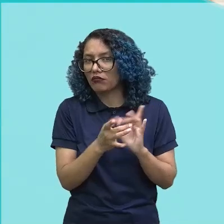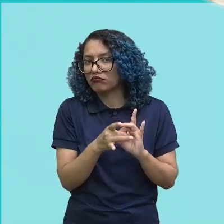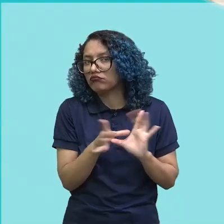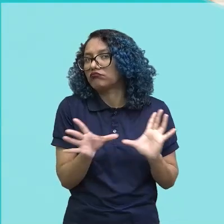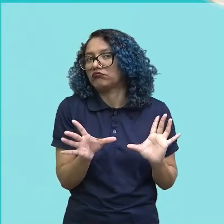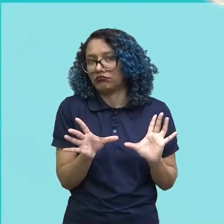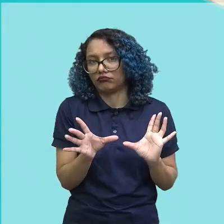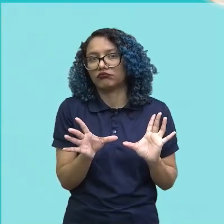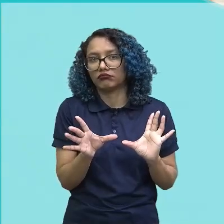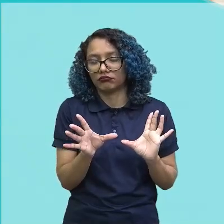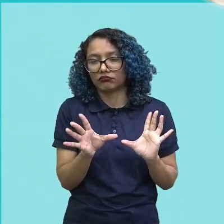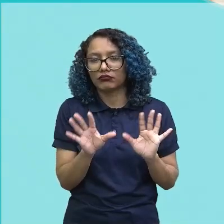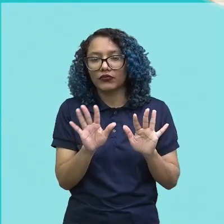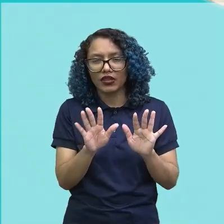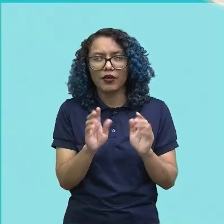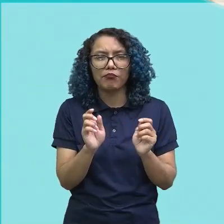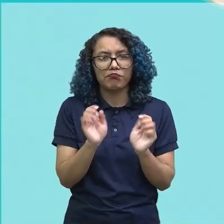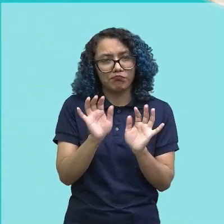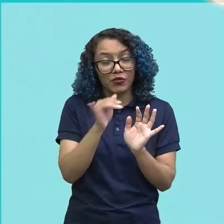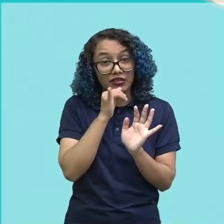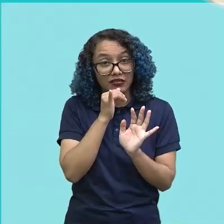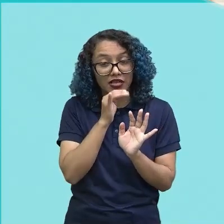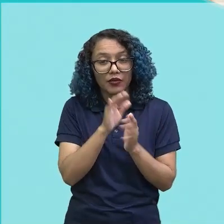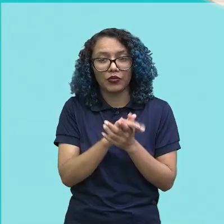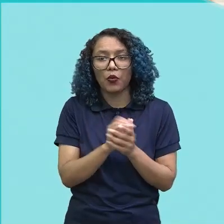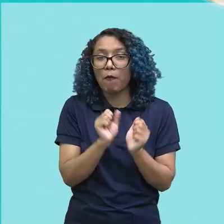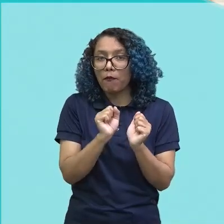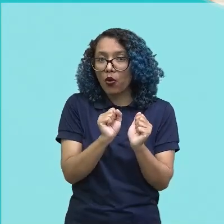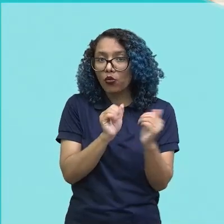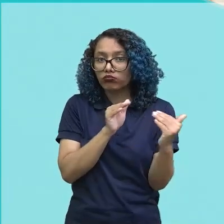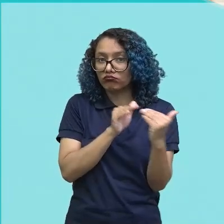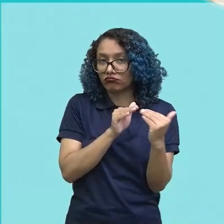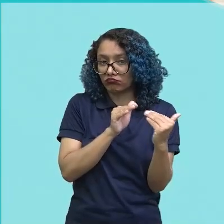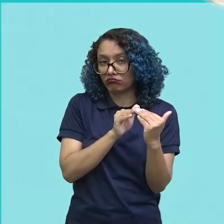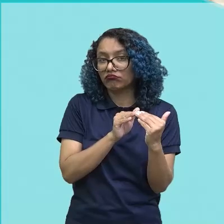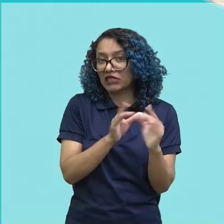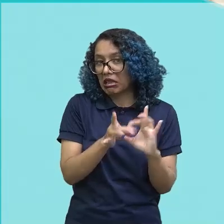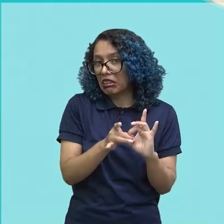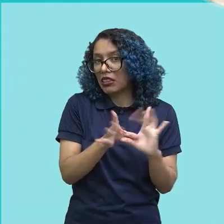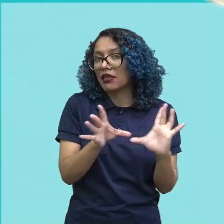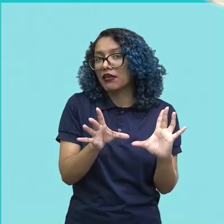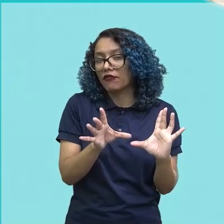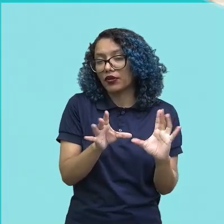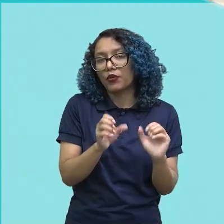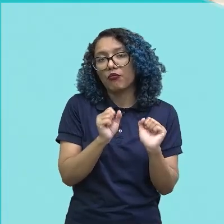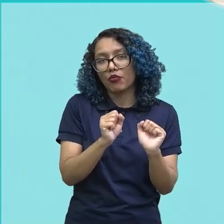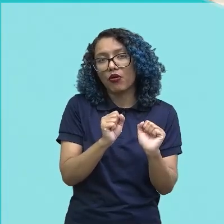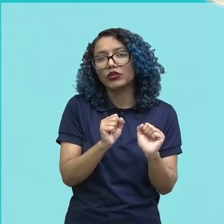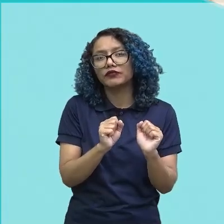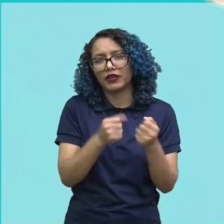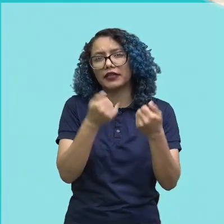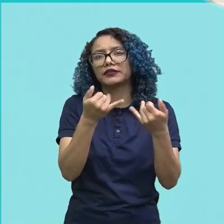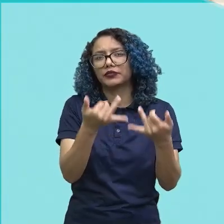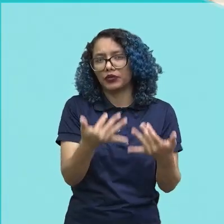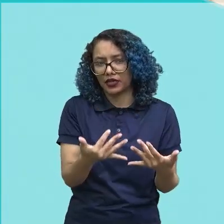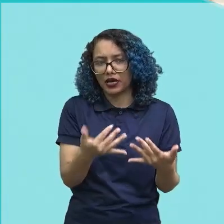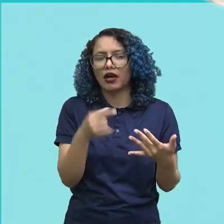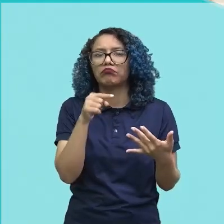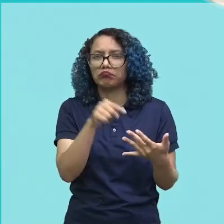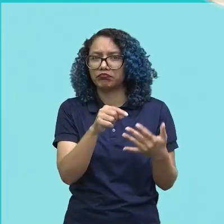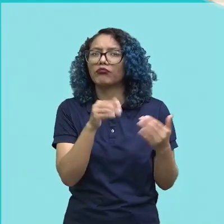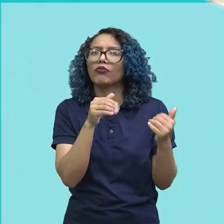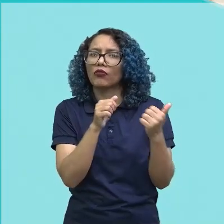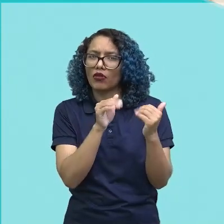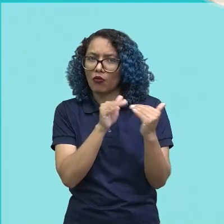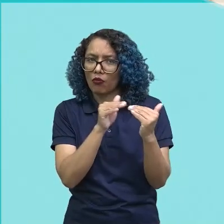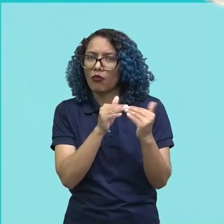hipotético. Você pode ser a favor dessa legalização, você vai se posicionar a favor, certo? Então,